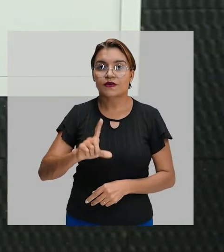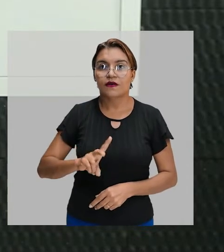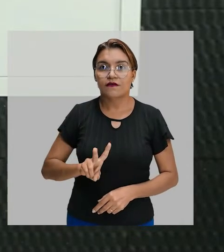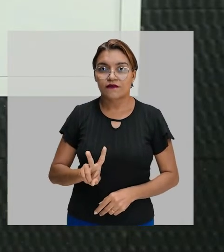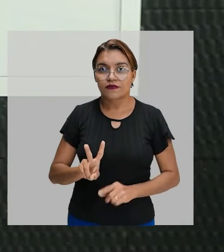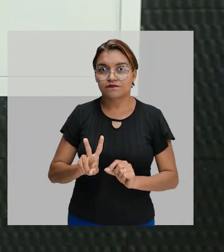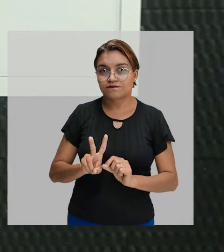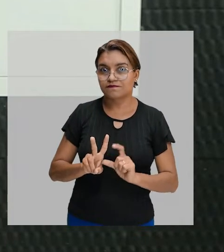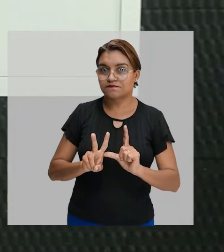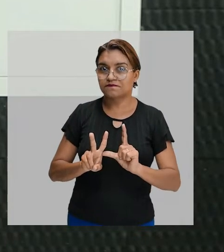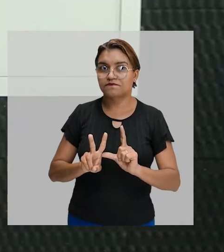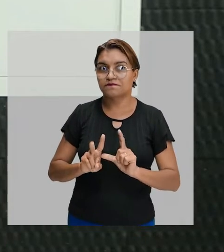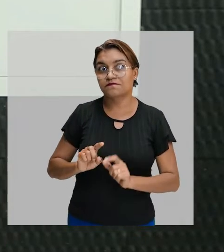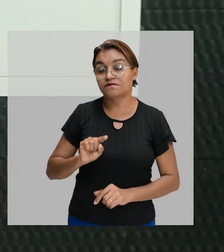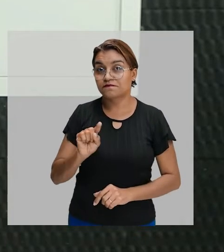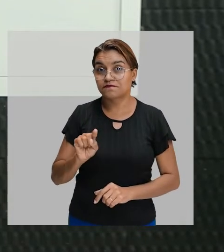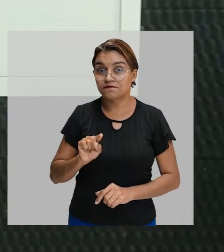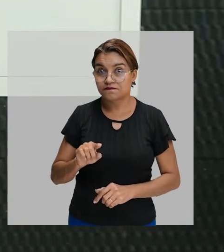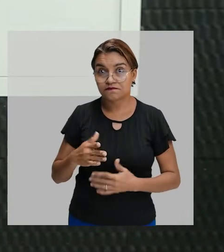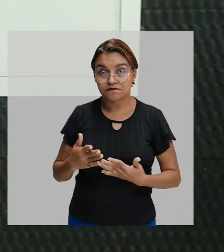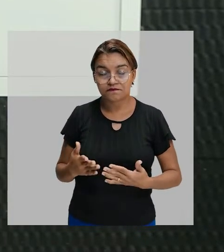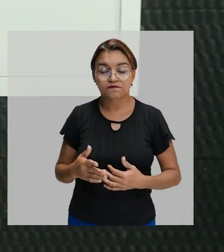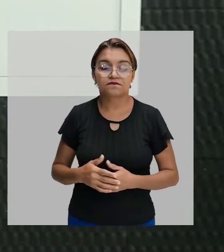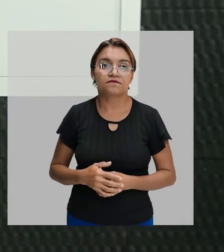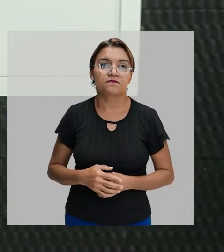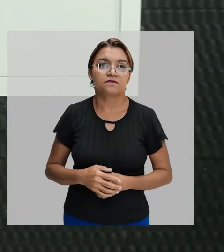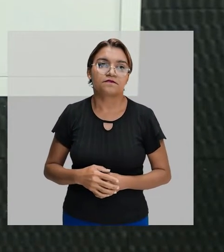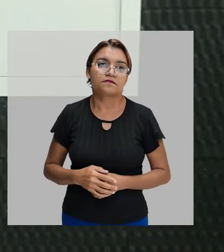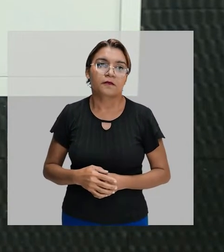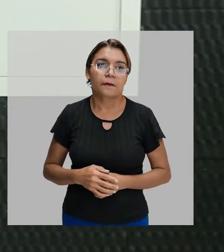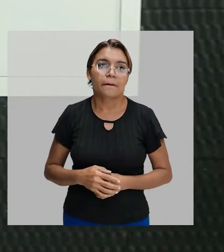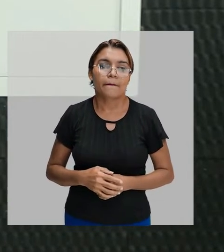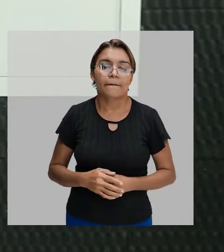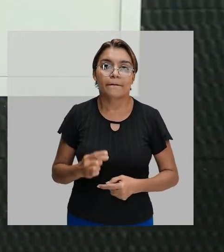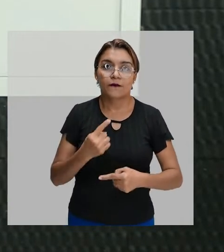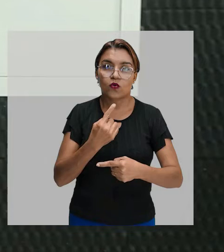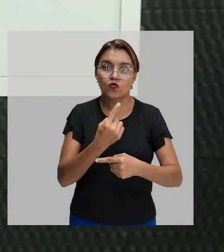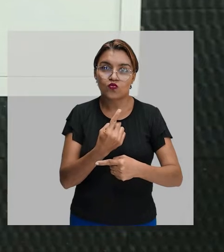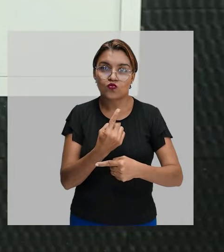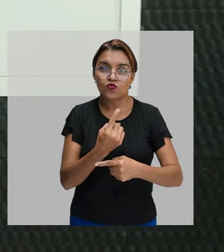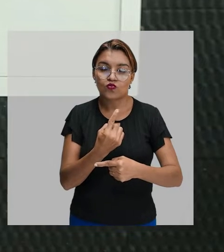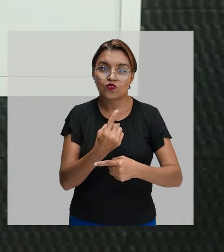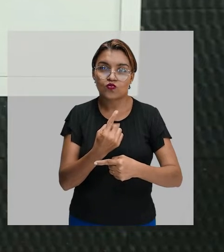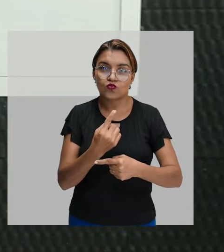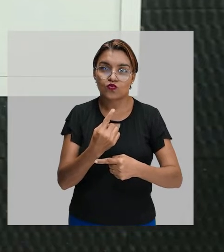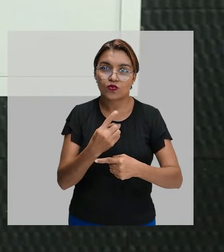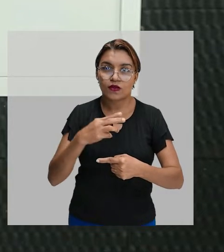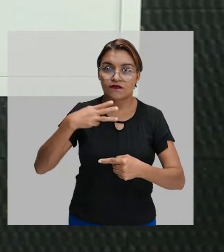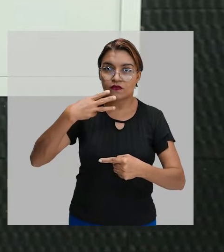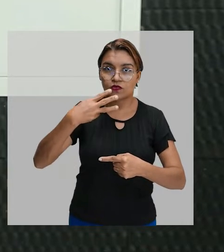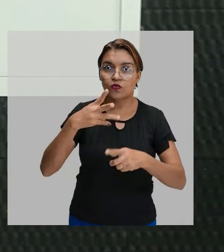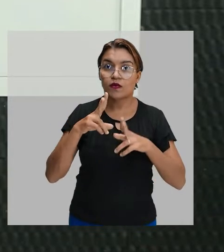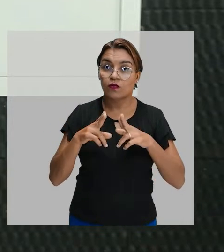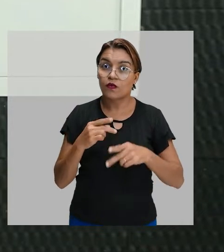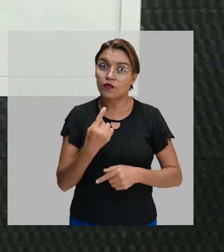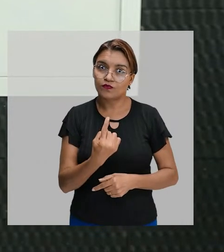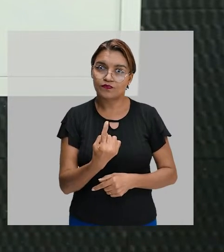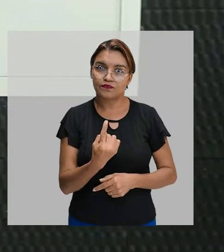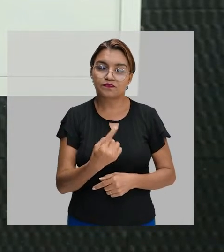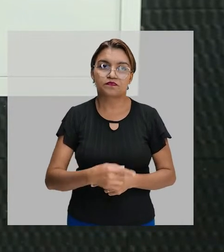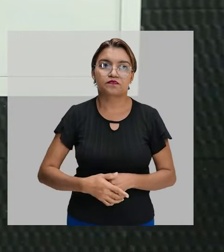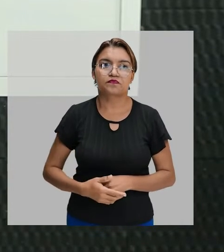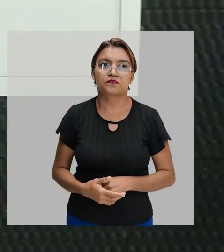visão vai ser bom um elevado ao cubo é um